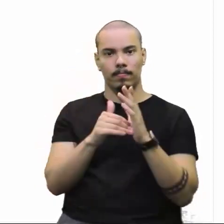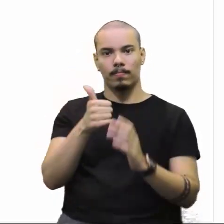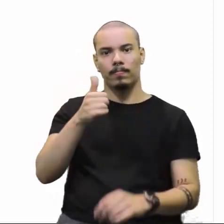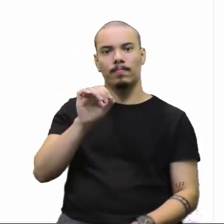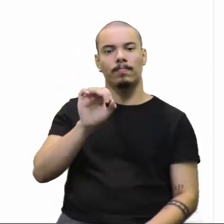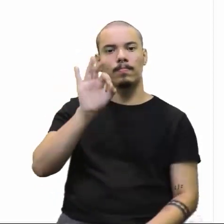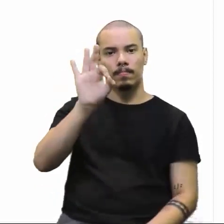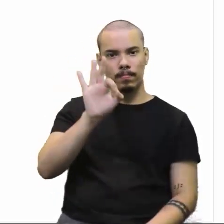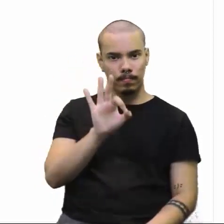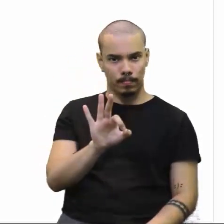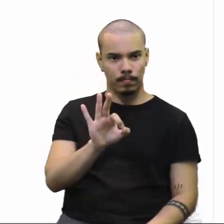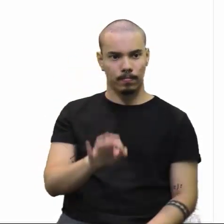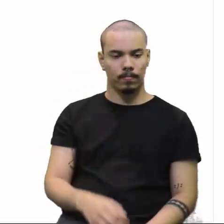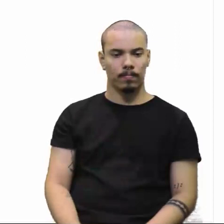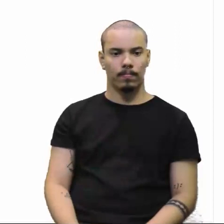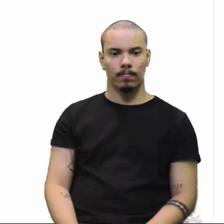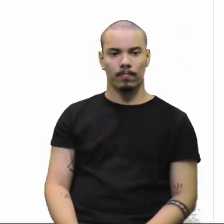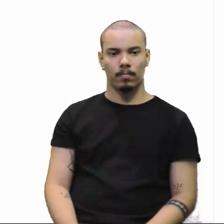luz, né, que vai ser válido.